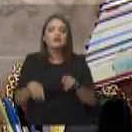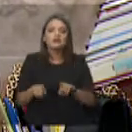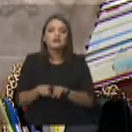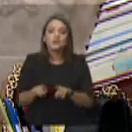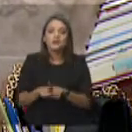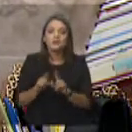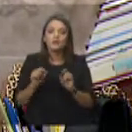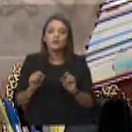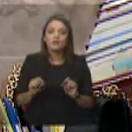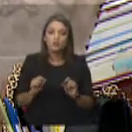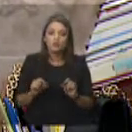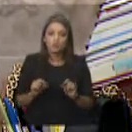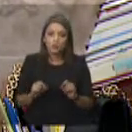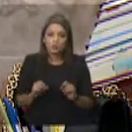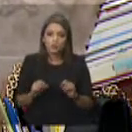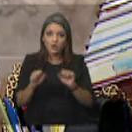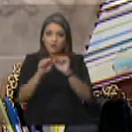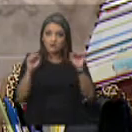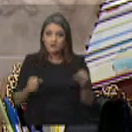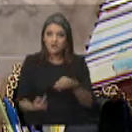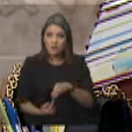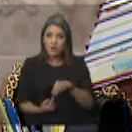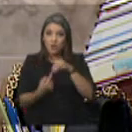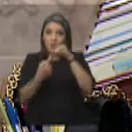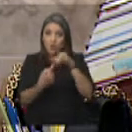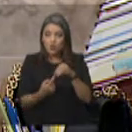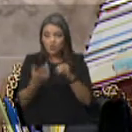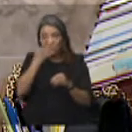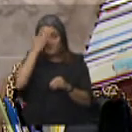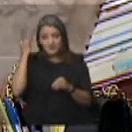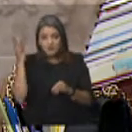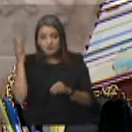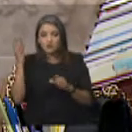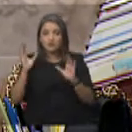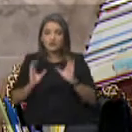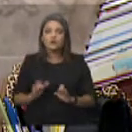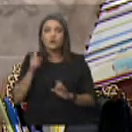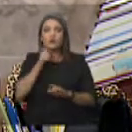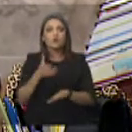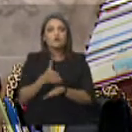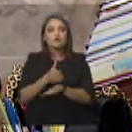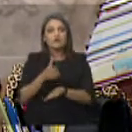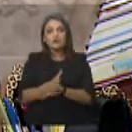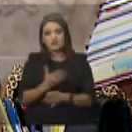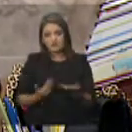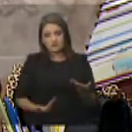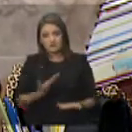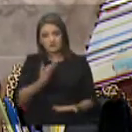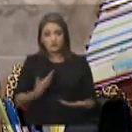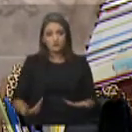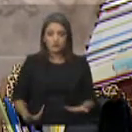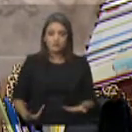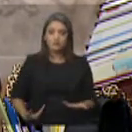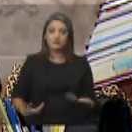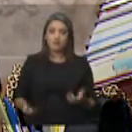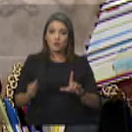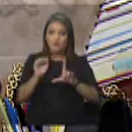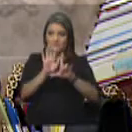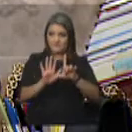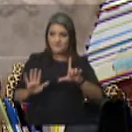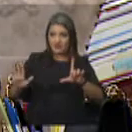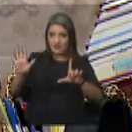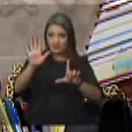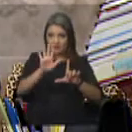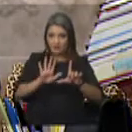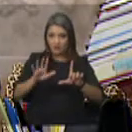criação do meio unificado de identificação do cidadão para a prestação de serviços públicos. Trata-se de uma plataforma de